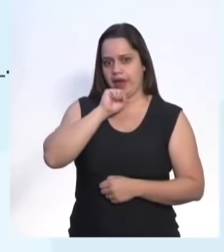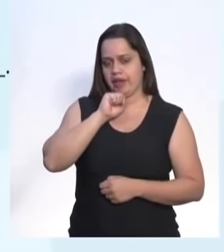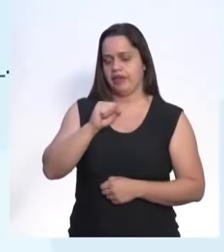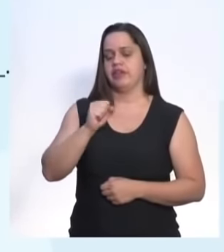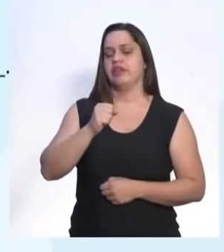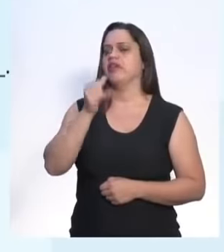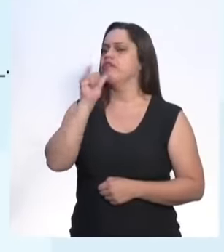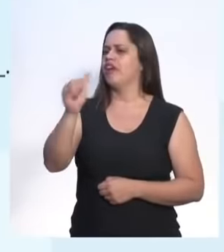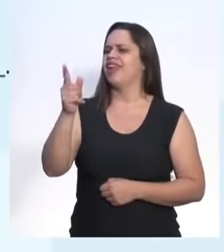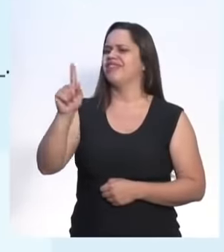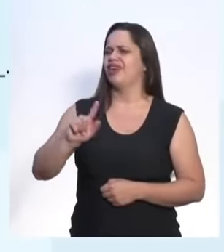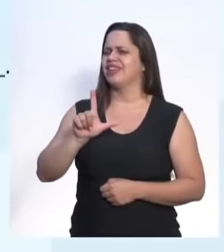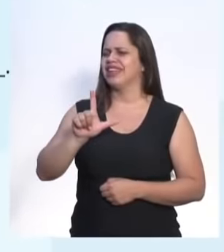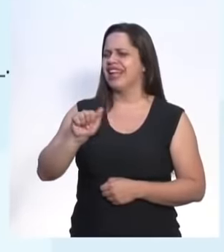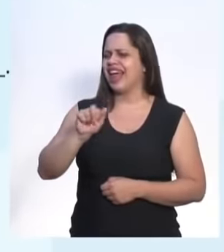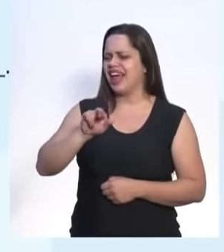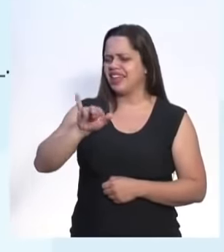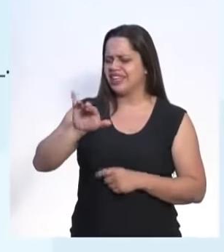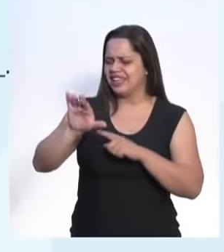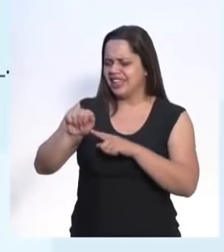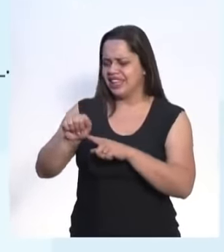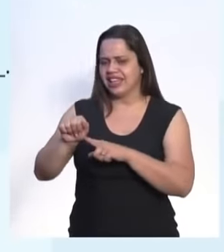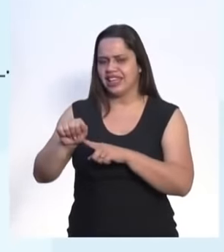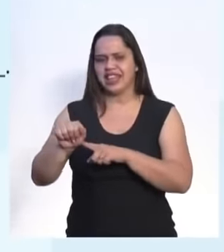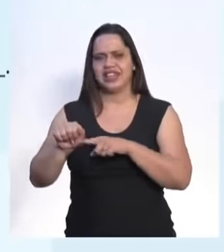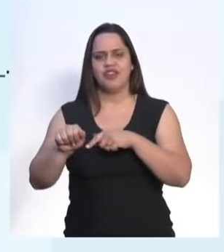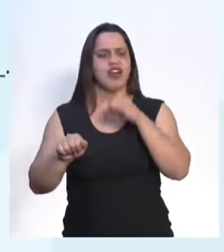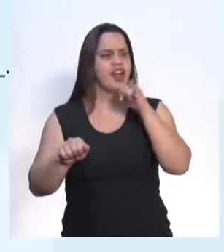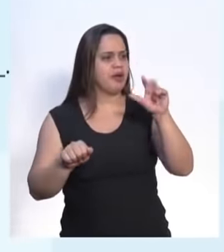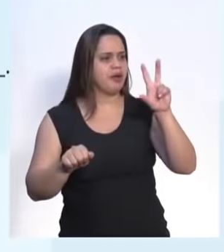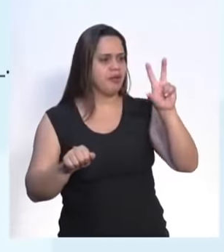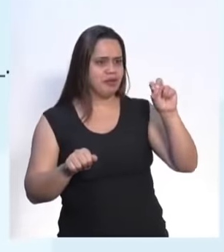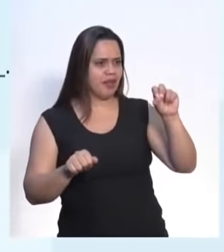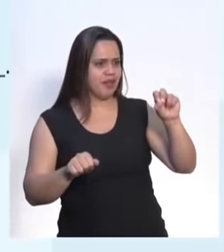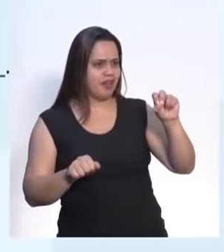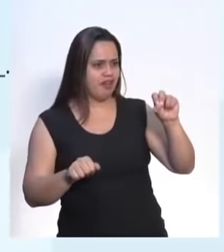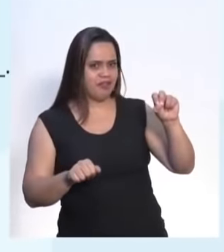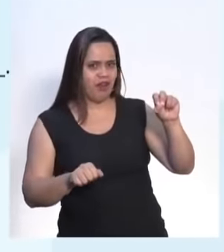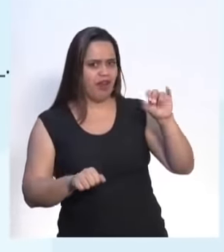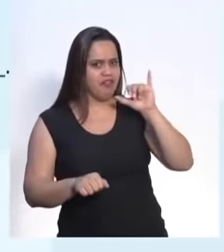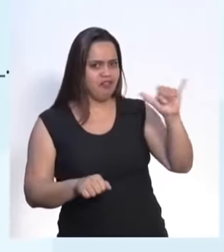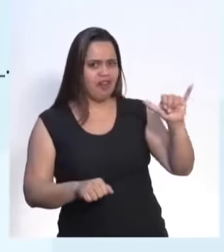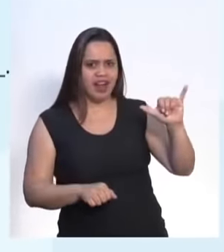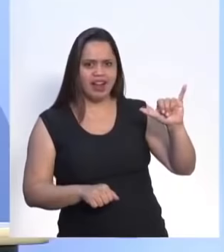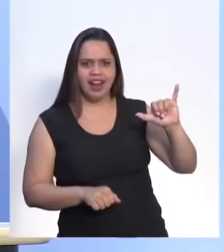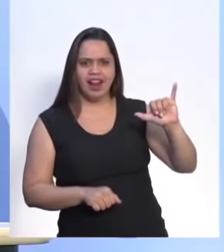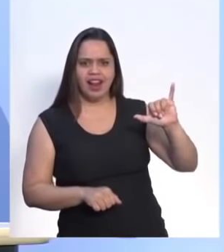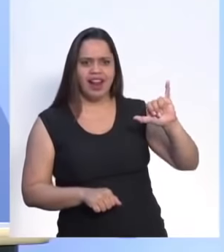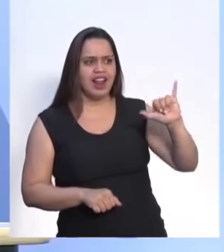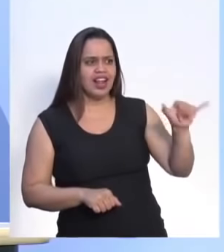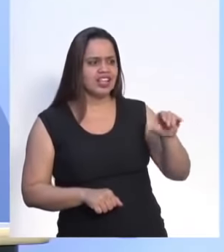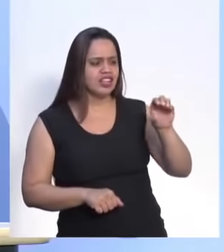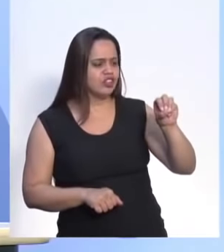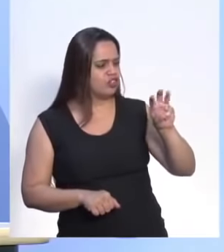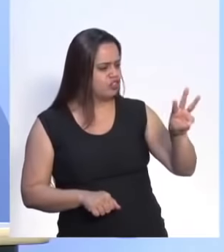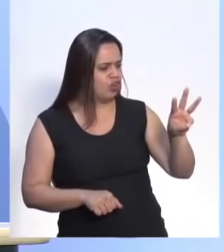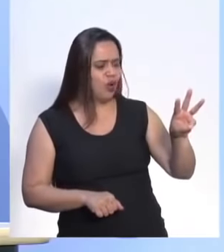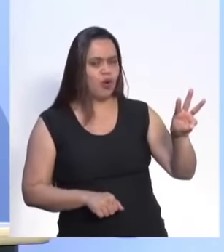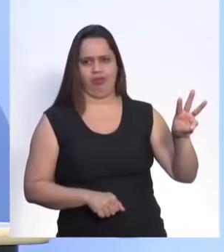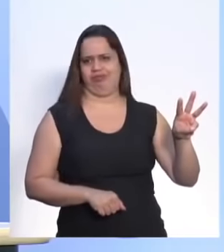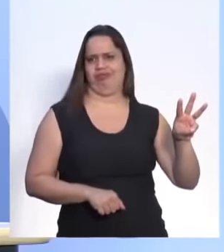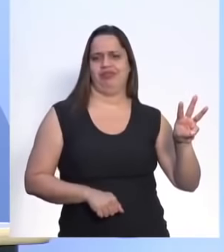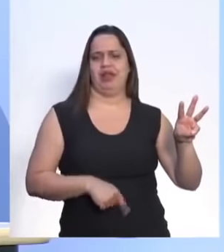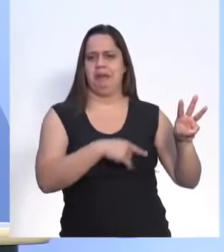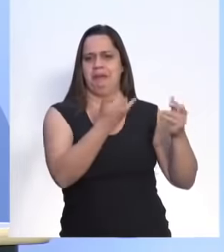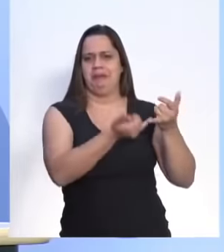talvez meu pai nem saiba o que seja. É. Se eu virar para minha avó e falar não sei o que lá, Joe... Quando a gente fala Joe, às vezes pensa que é o nome de alguém. Tá falando de alguém?